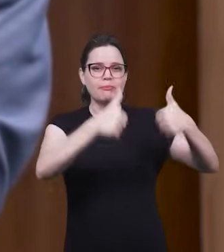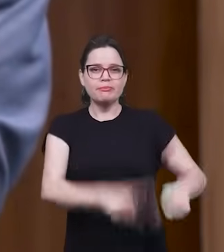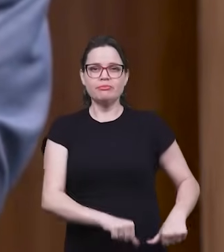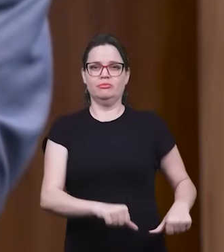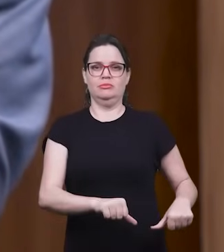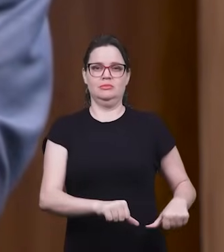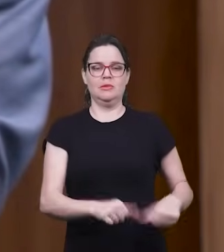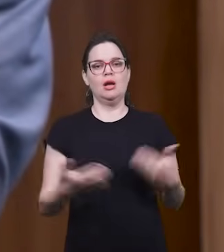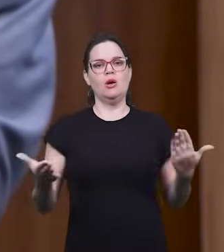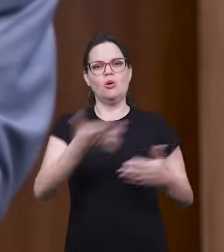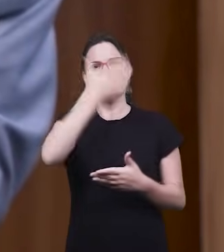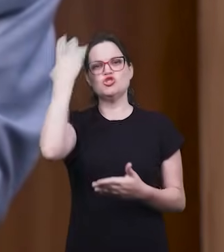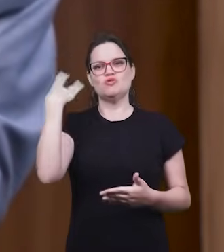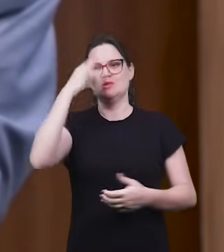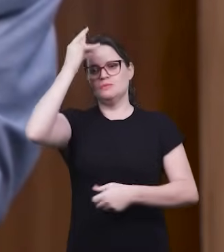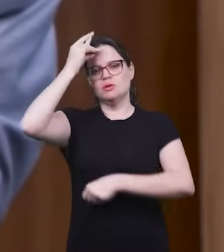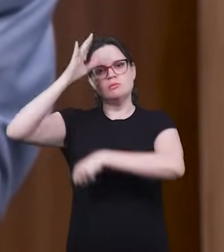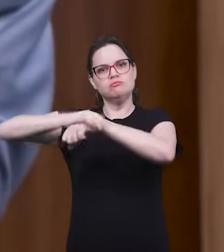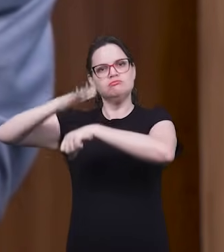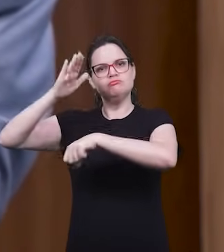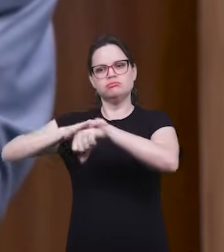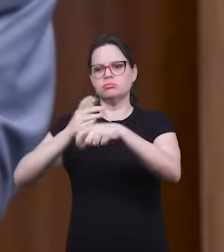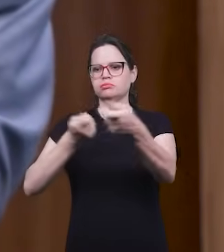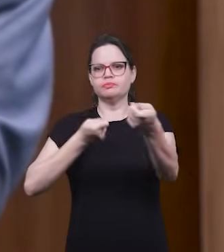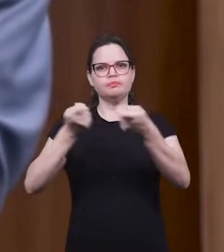Espírito Santo está tomando conta